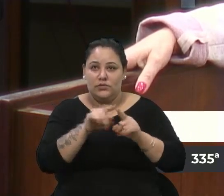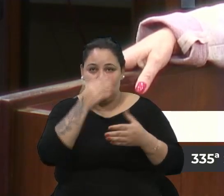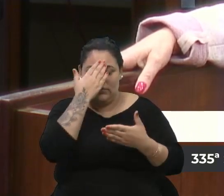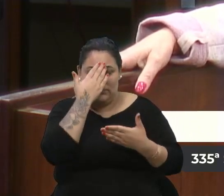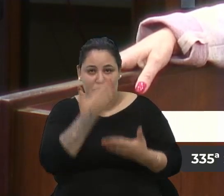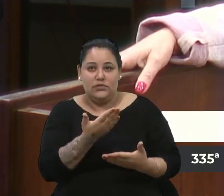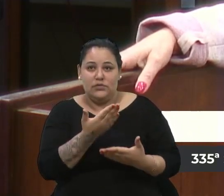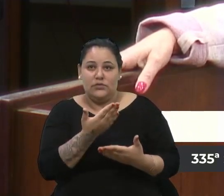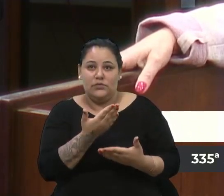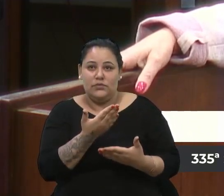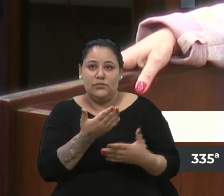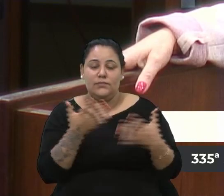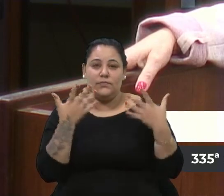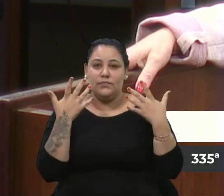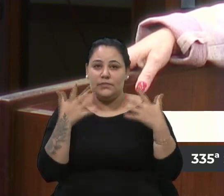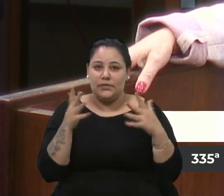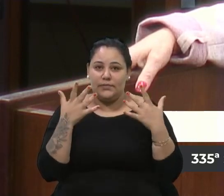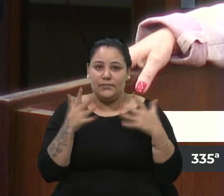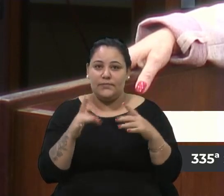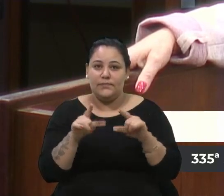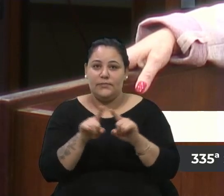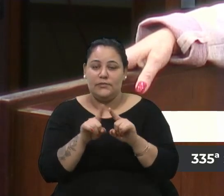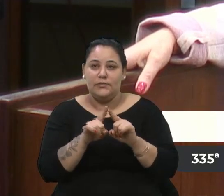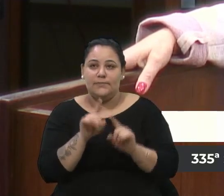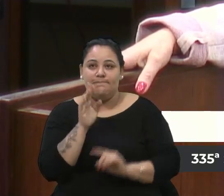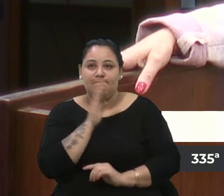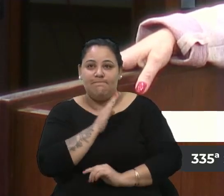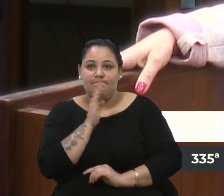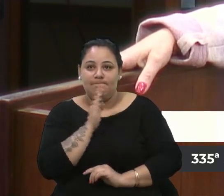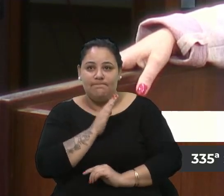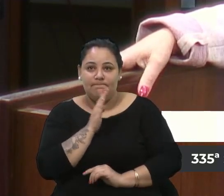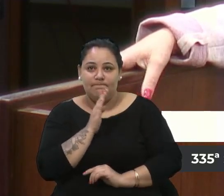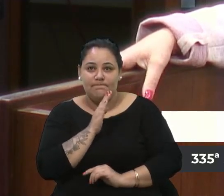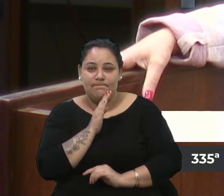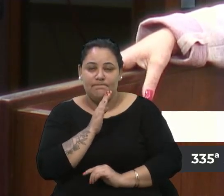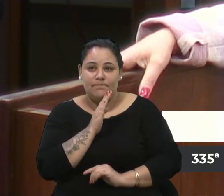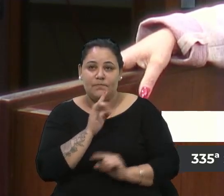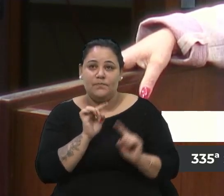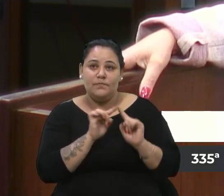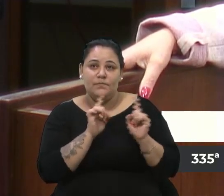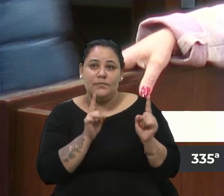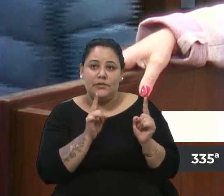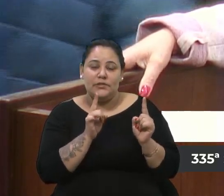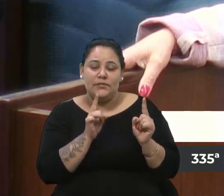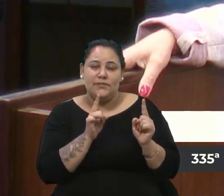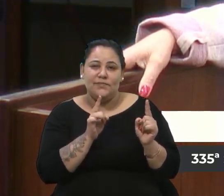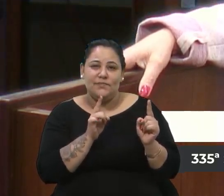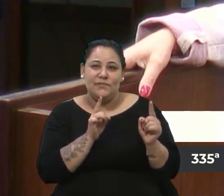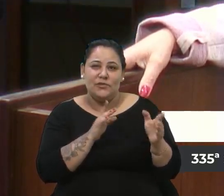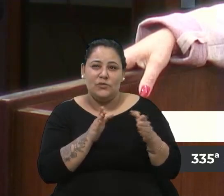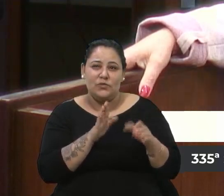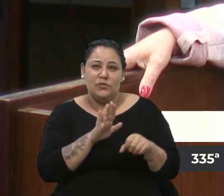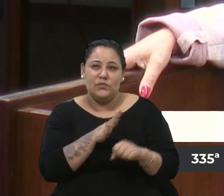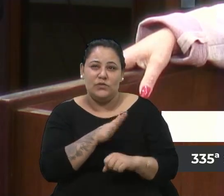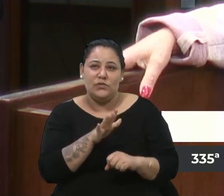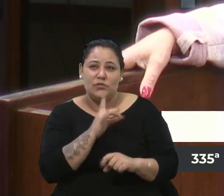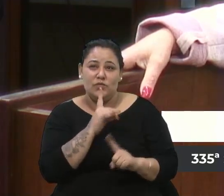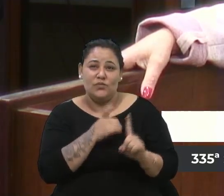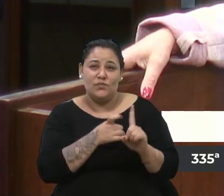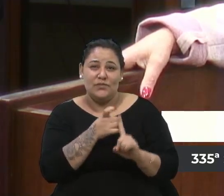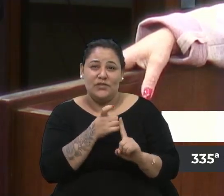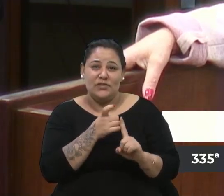agradecemos, parabenizamos a agilidade. No entanto, não deu um mês, todos aqueles buracos que